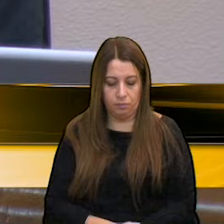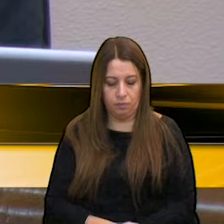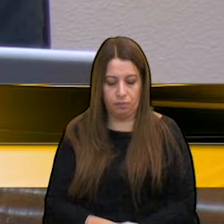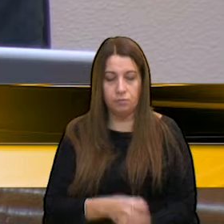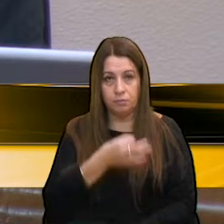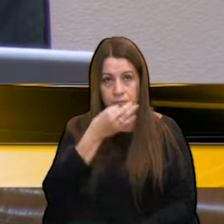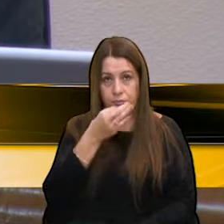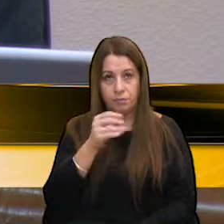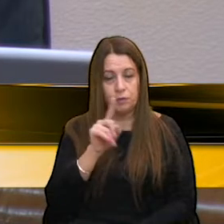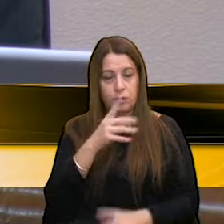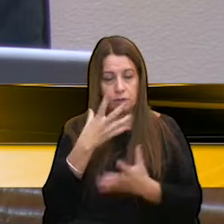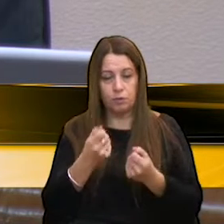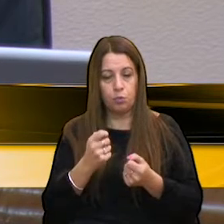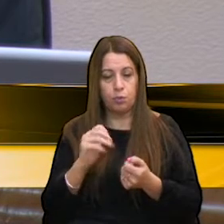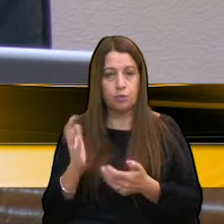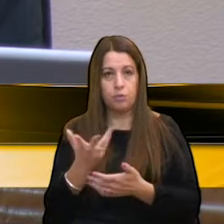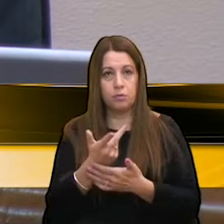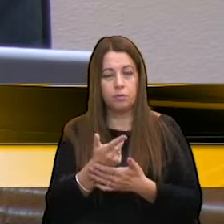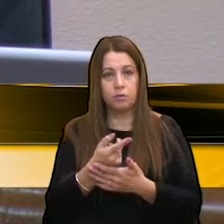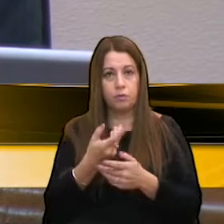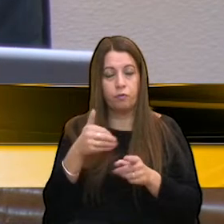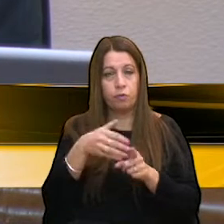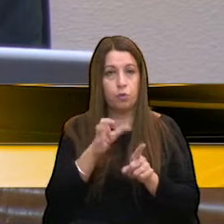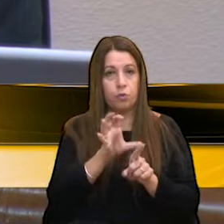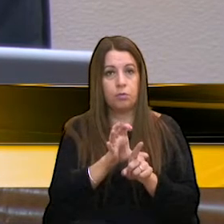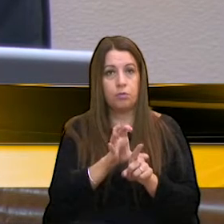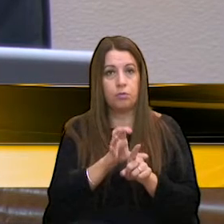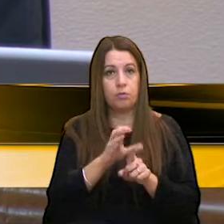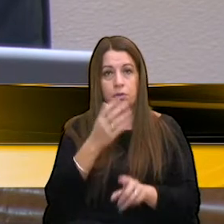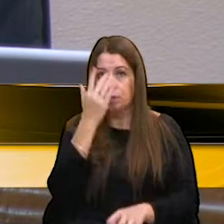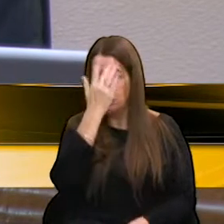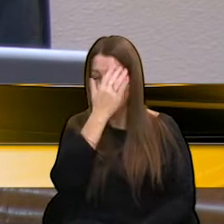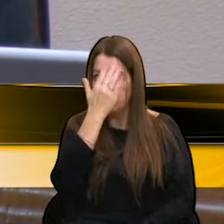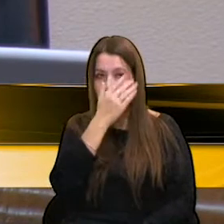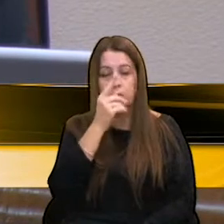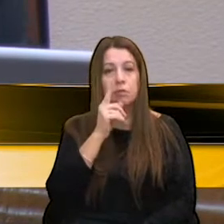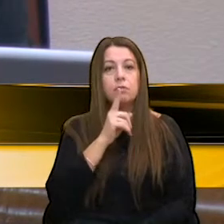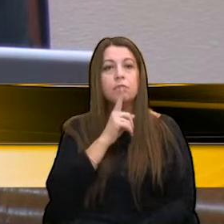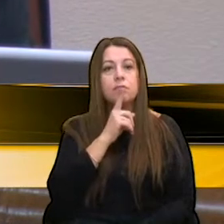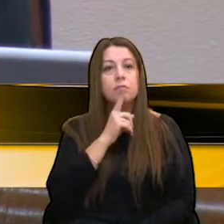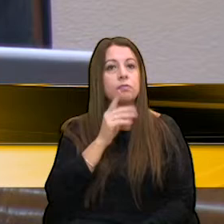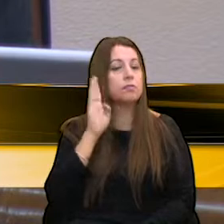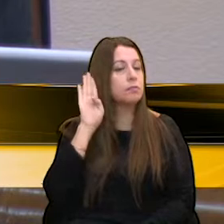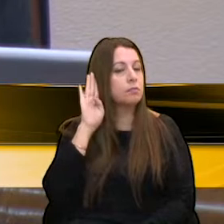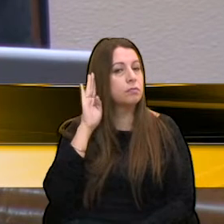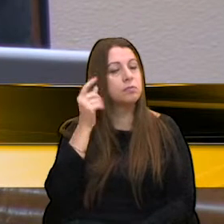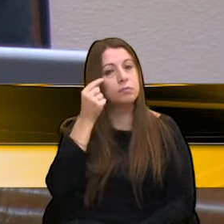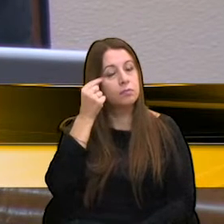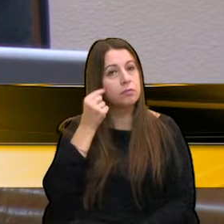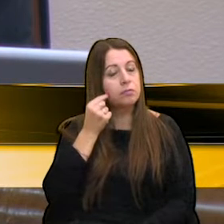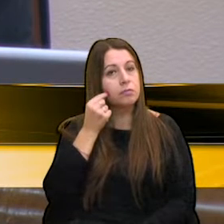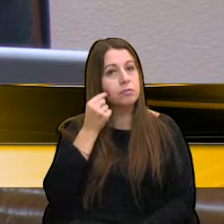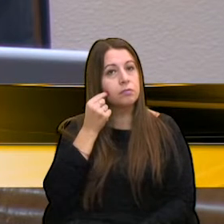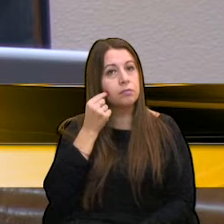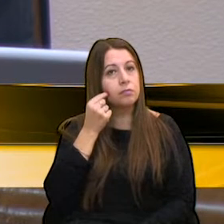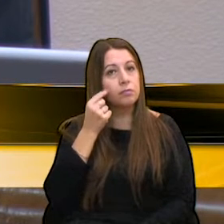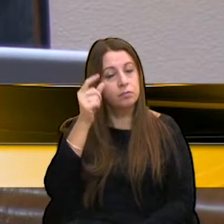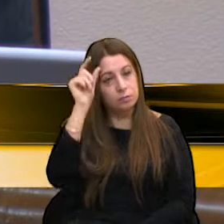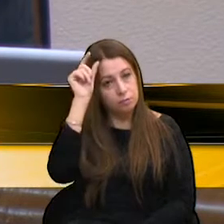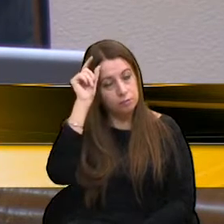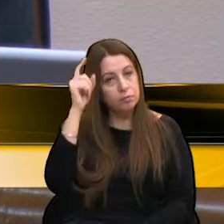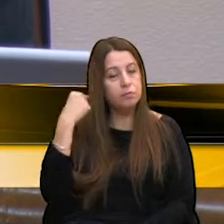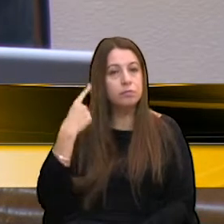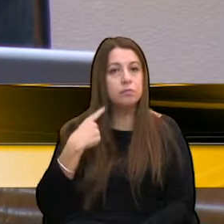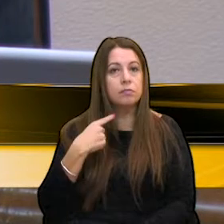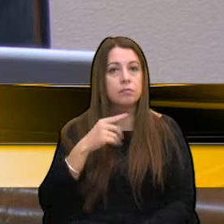Parecer foi rejeitado por maioria com votos contrários dos vereadores Adiló de Domênico, Alberto Meneguzzi, Alceu Tomé, Arlindo Bandeira, Chico Guerra,